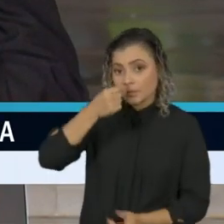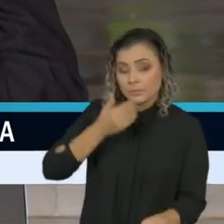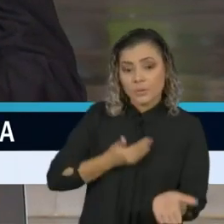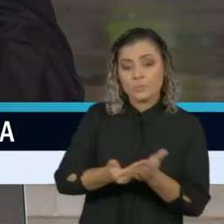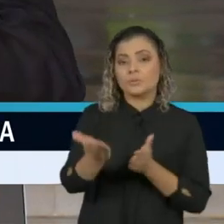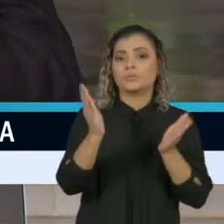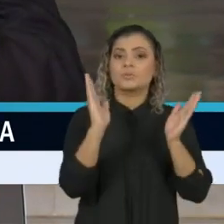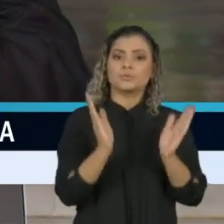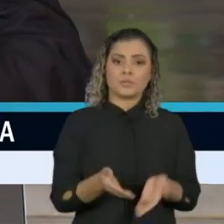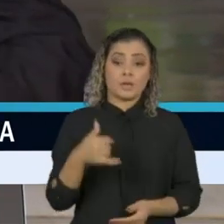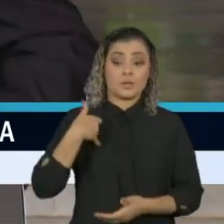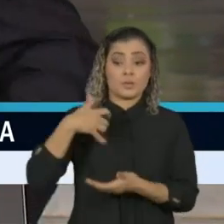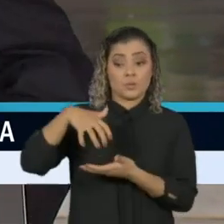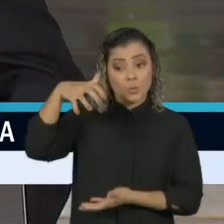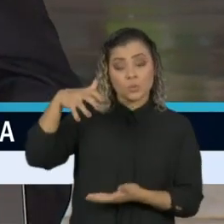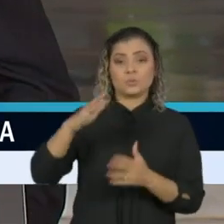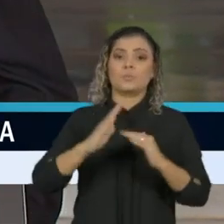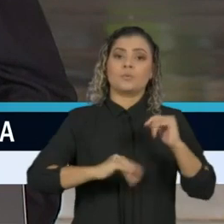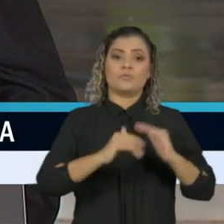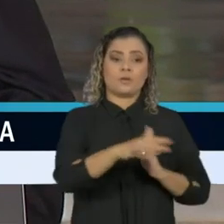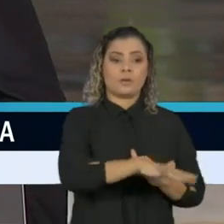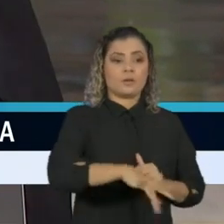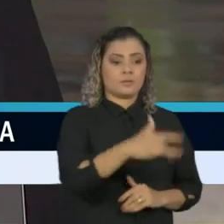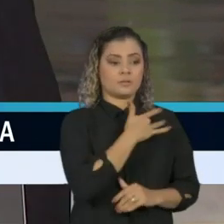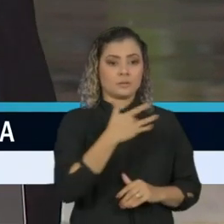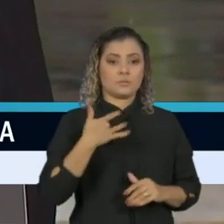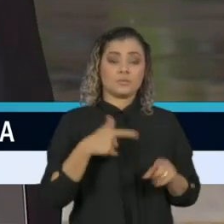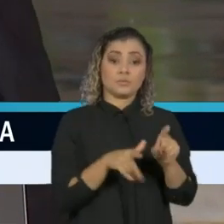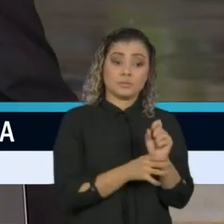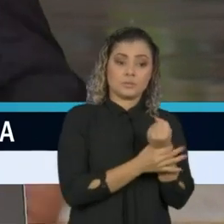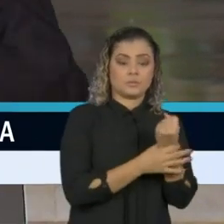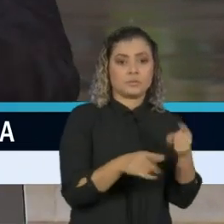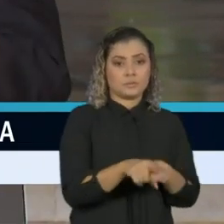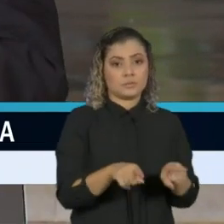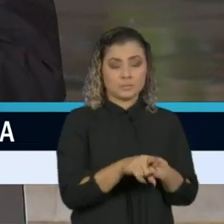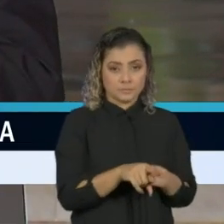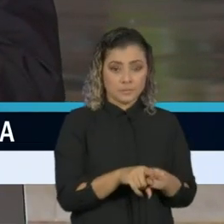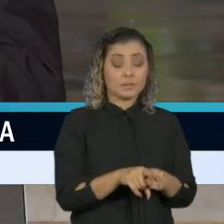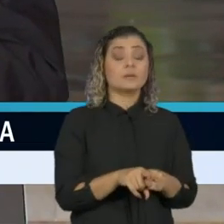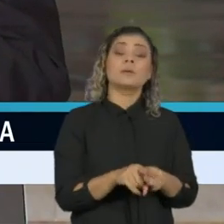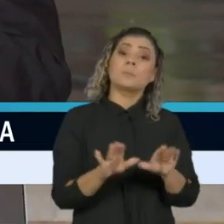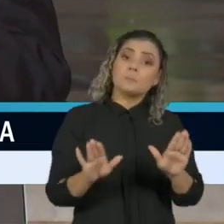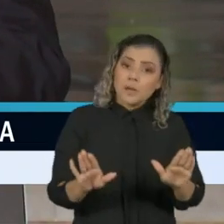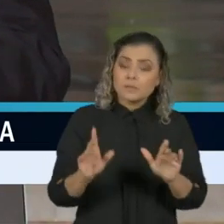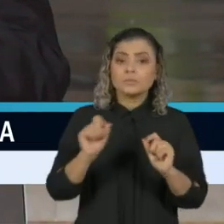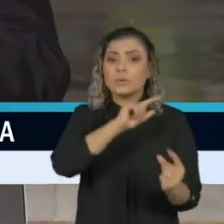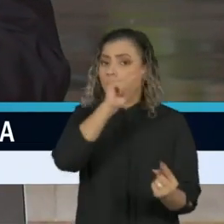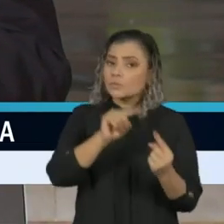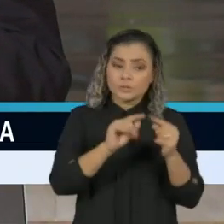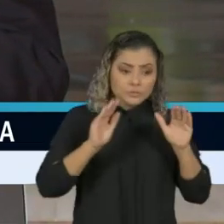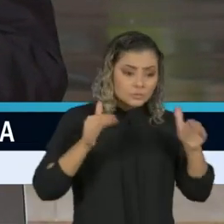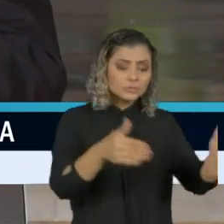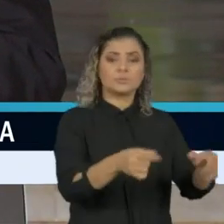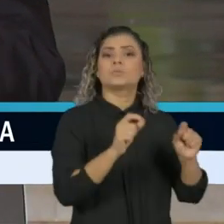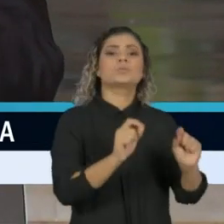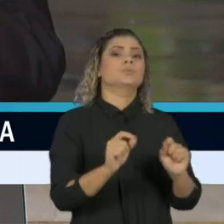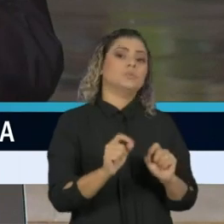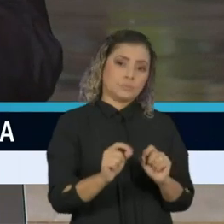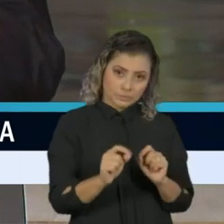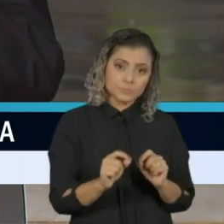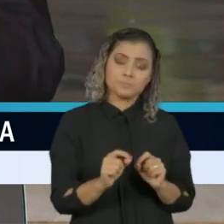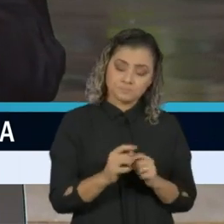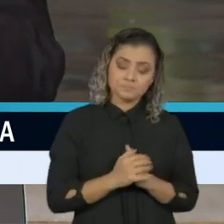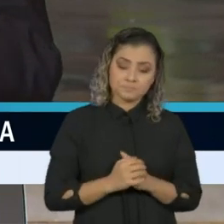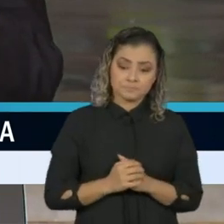com idosos e profissionais de saúde e depois de segurança, e ela tem justamente esse objetivo, né, de que a gente